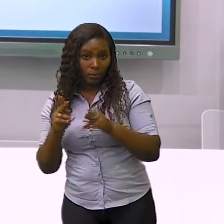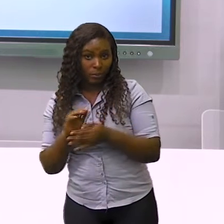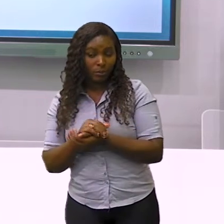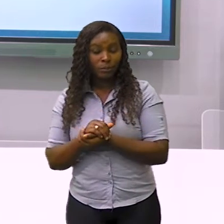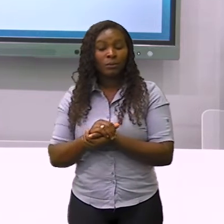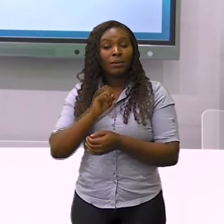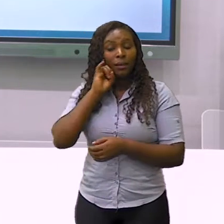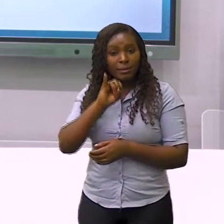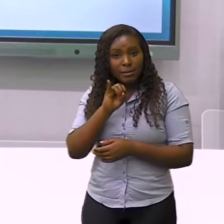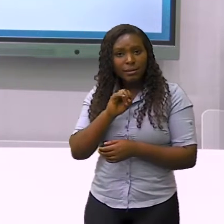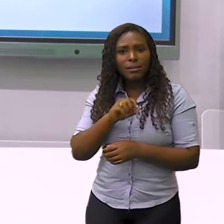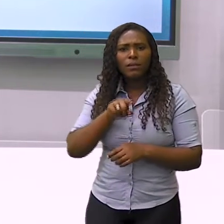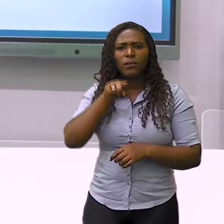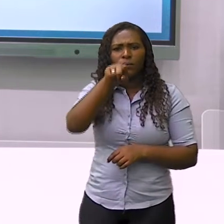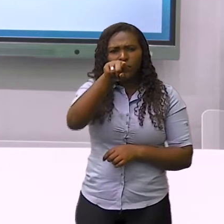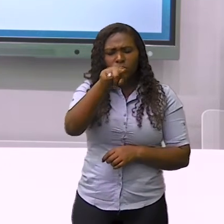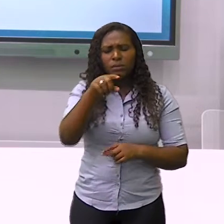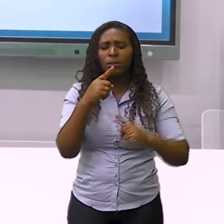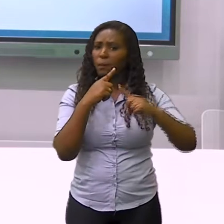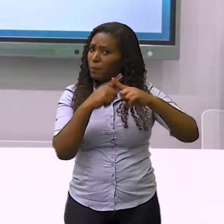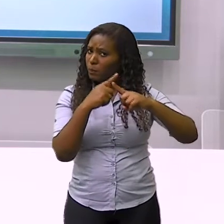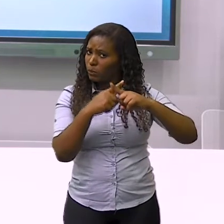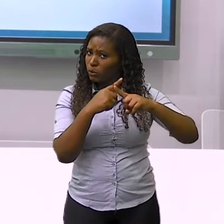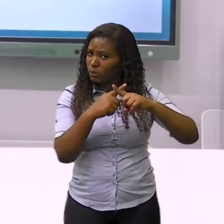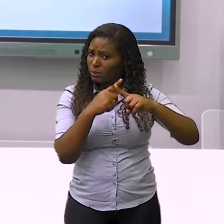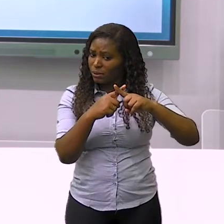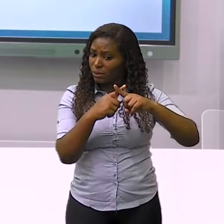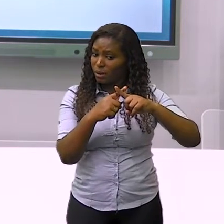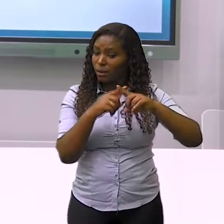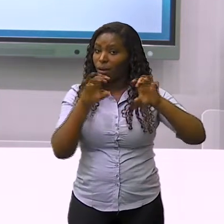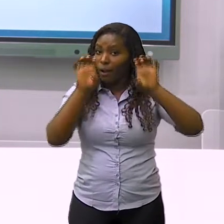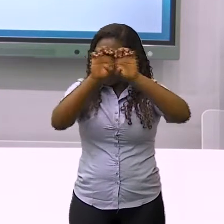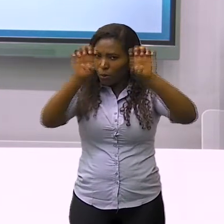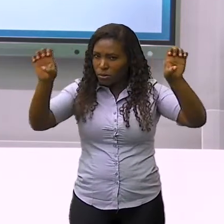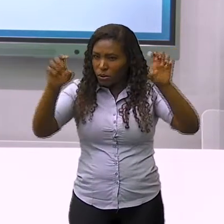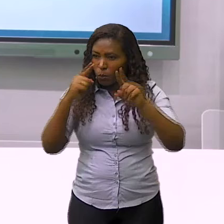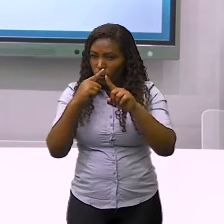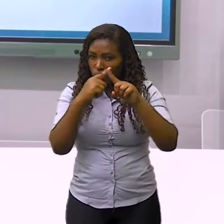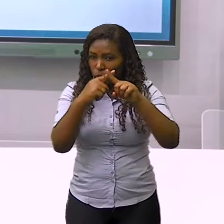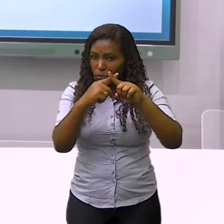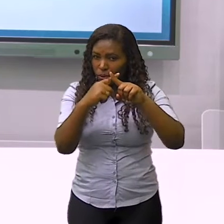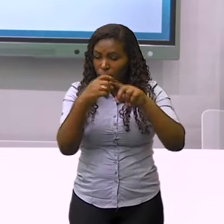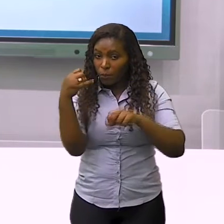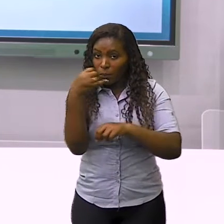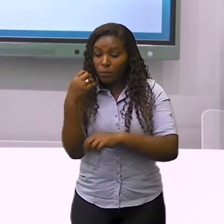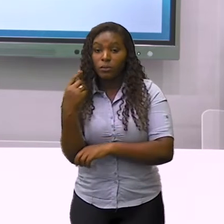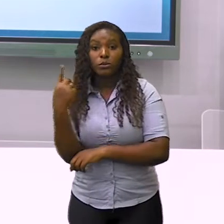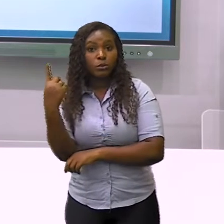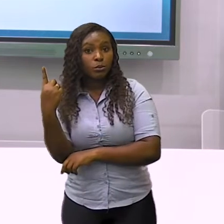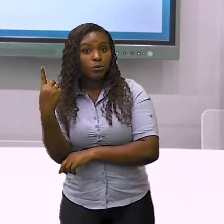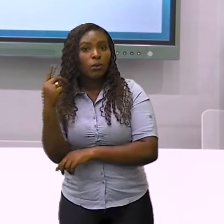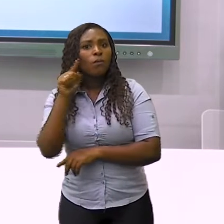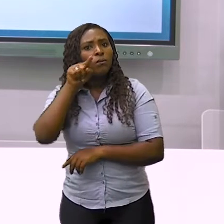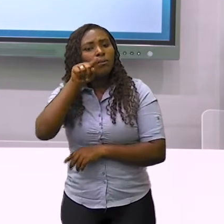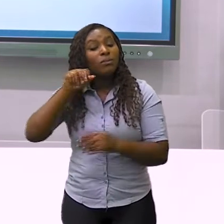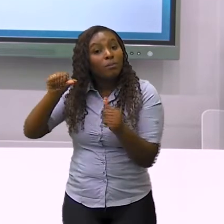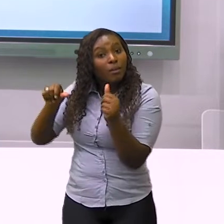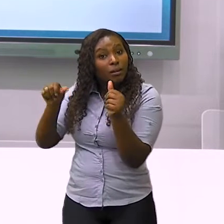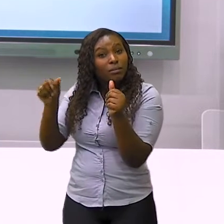4 vezes 1, 4, vezes M, 4M. O menos passa mais